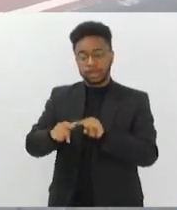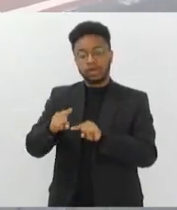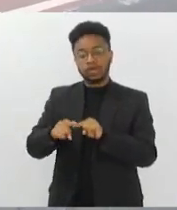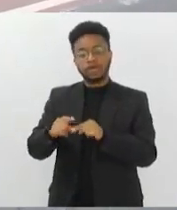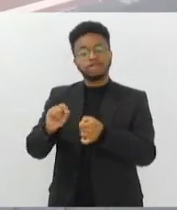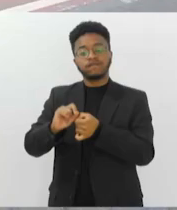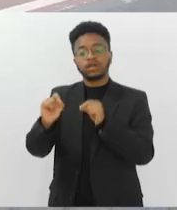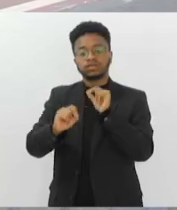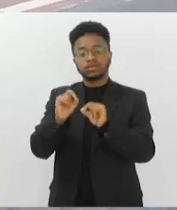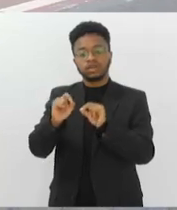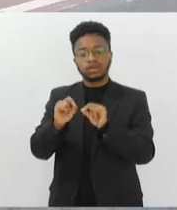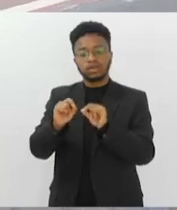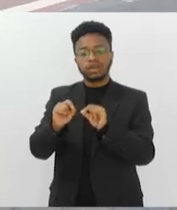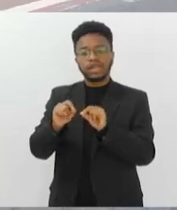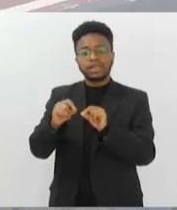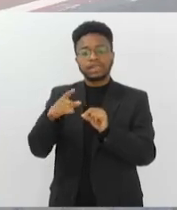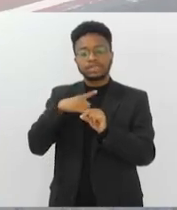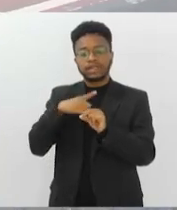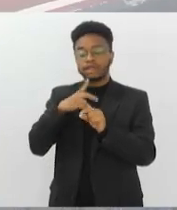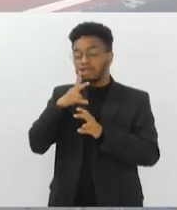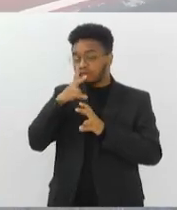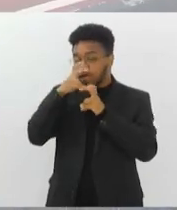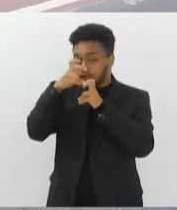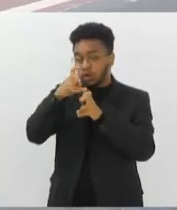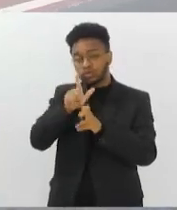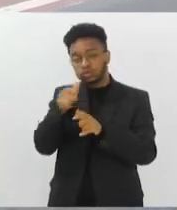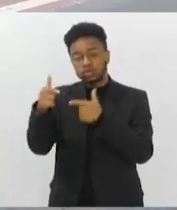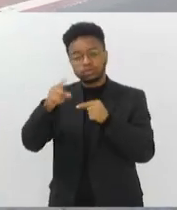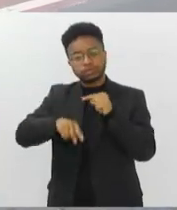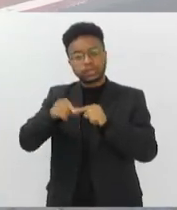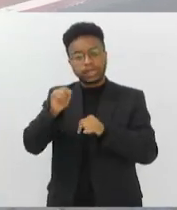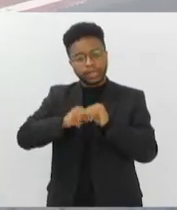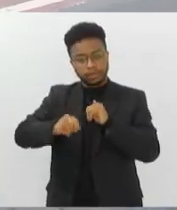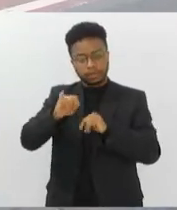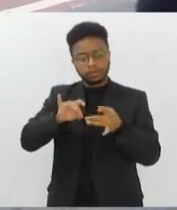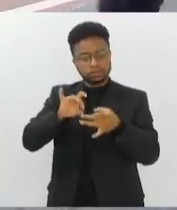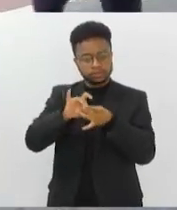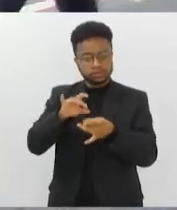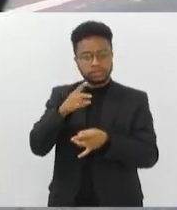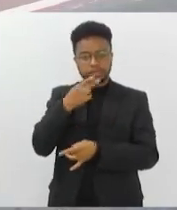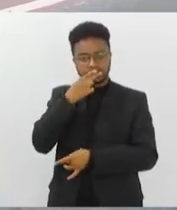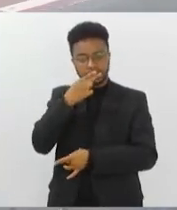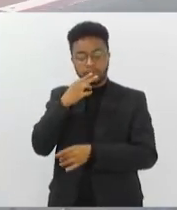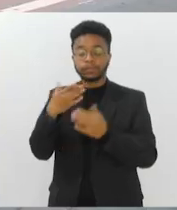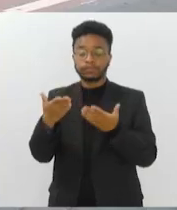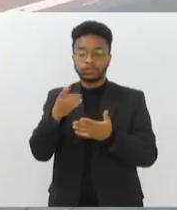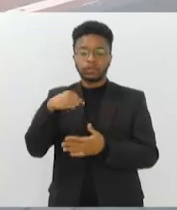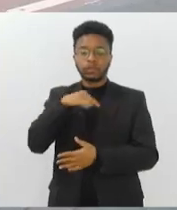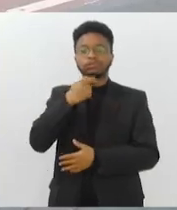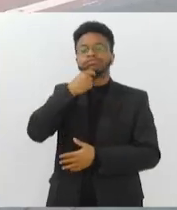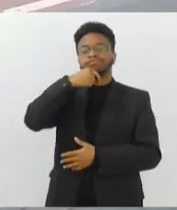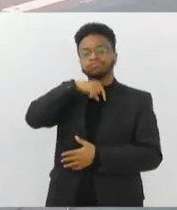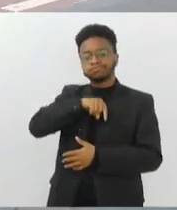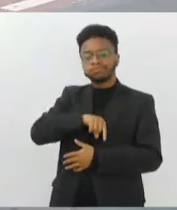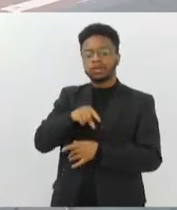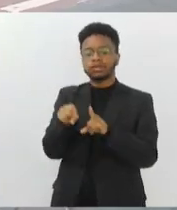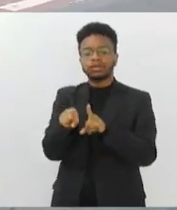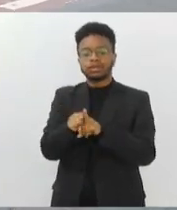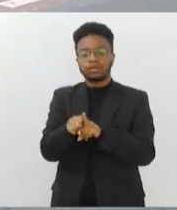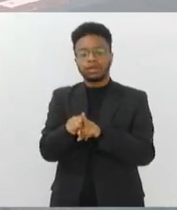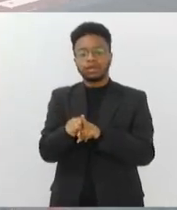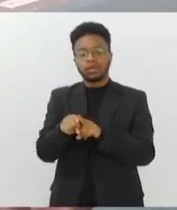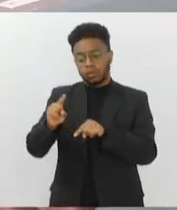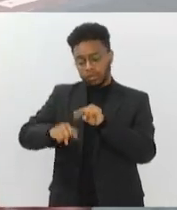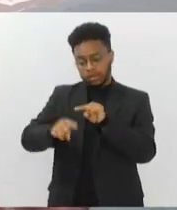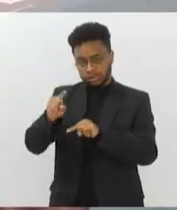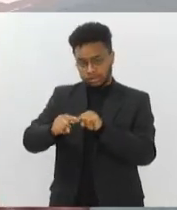fique mais concentrado todas as outras substâncias que tem no cigarro, né, então no tabaco, então a gente ingere aquilo. E falta o próprio